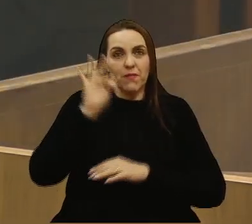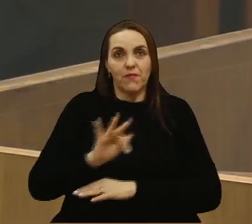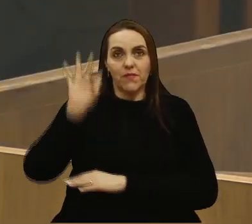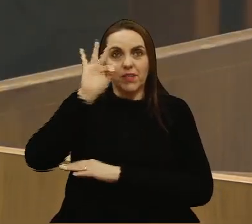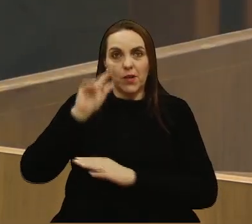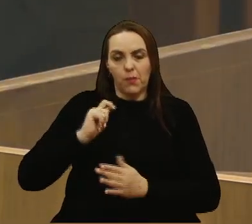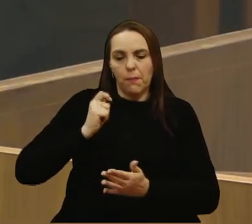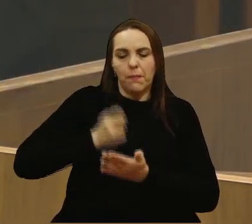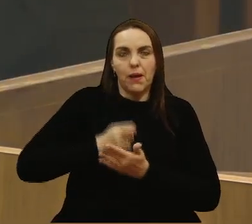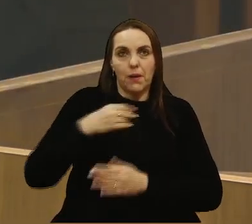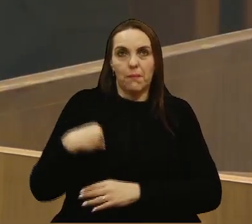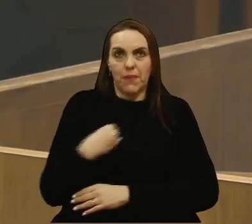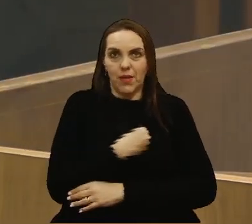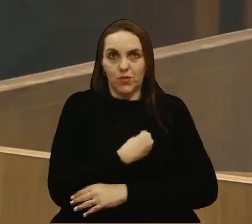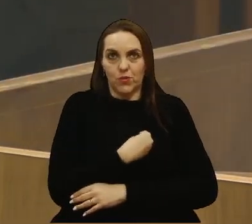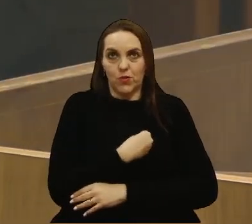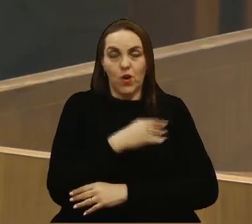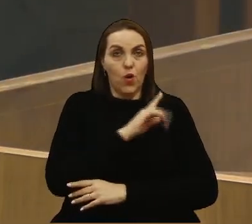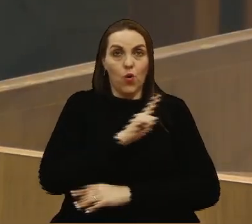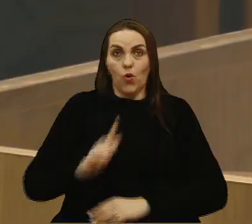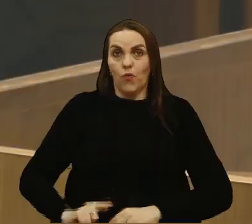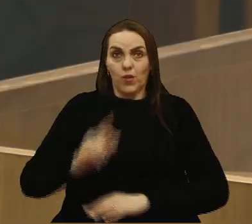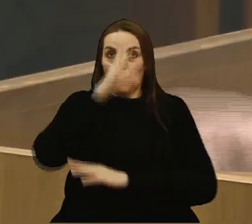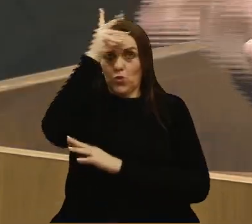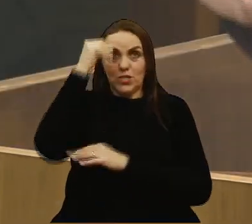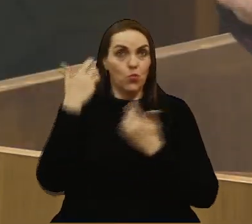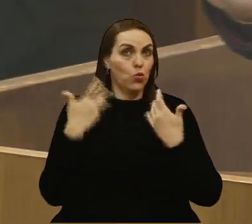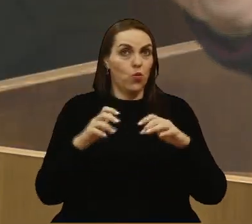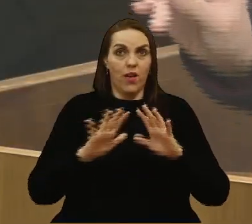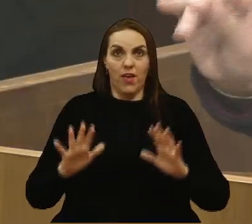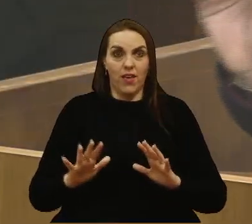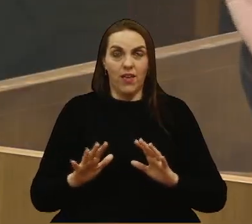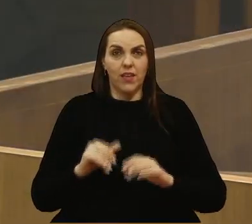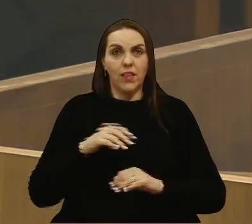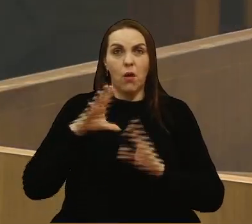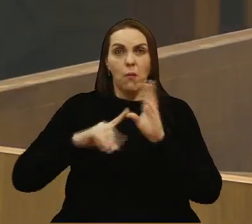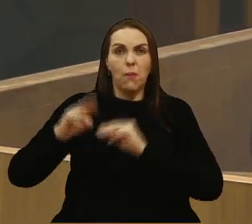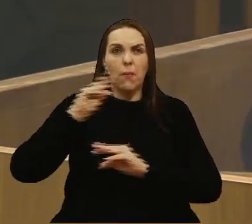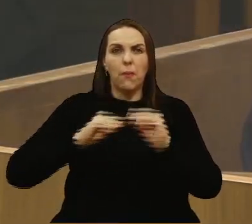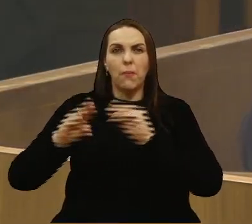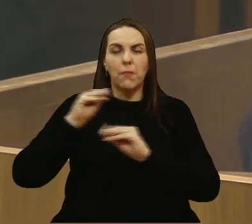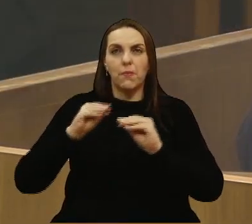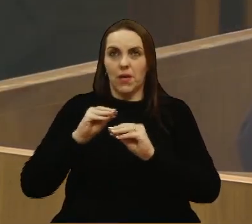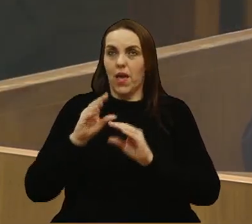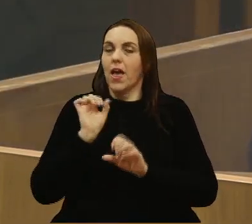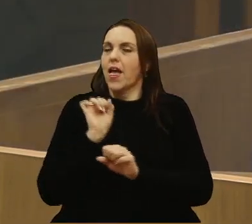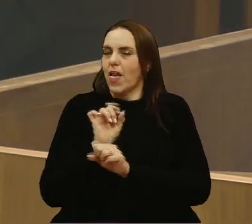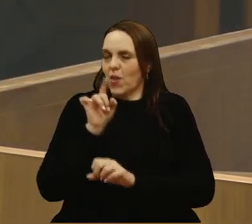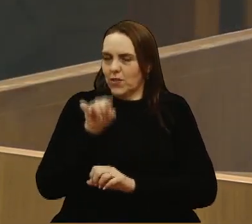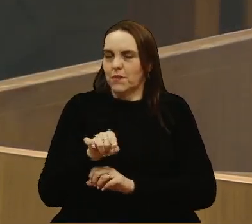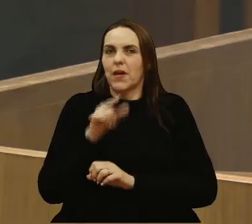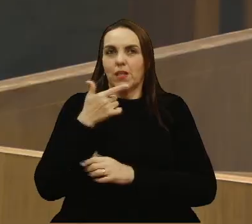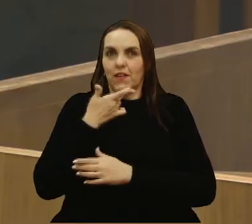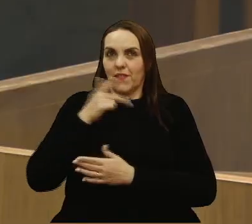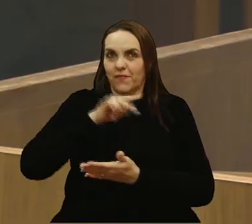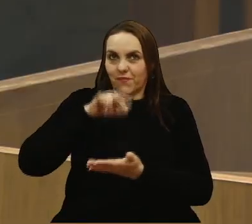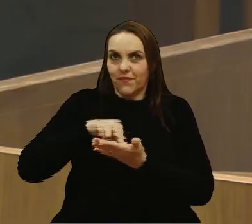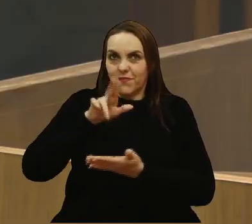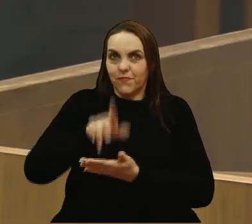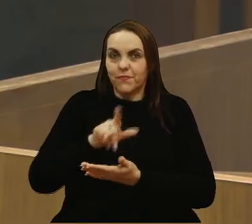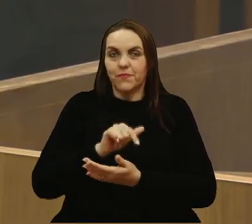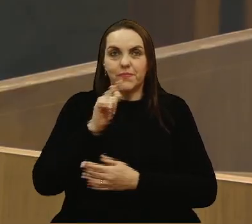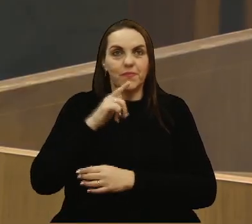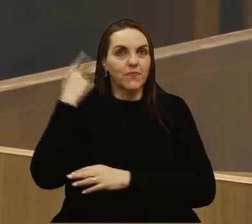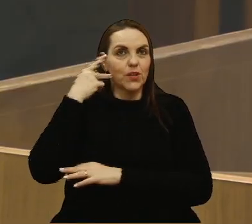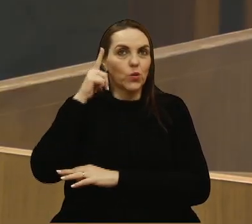os médicos. O governo municipal não quer. E aí eu ouvi os murmurinhos outro dia, eu espero que isso não seja real, vereador